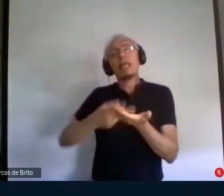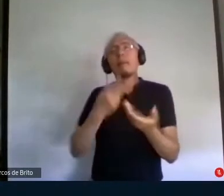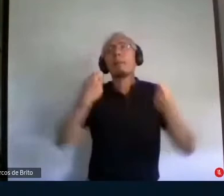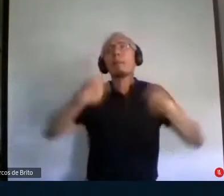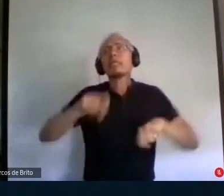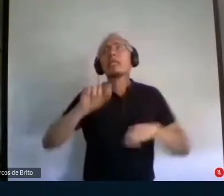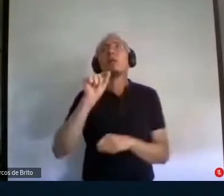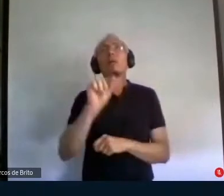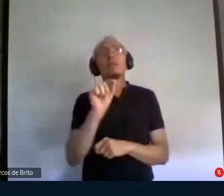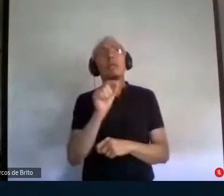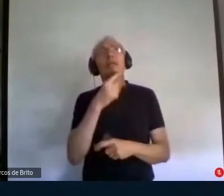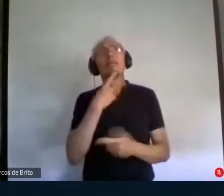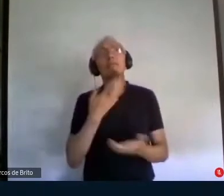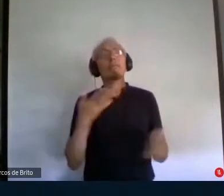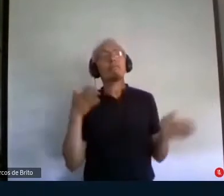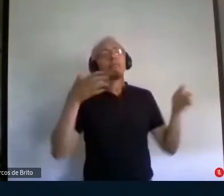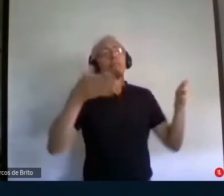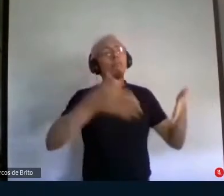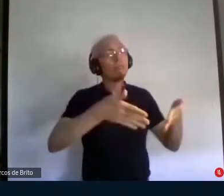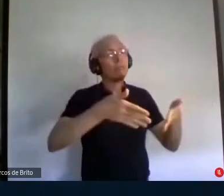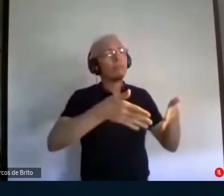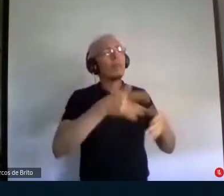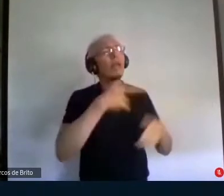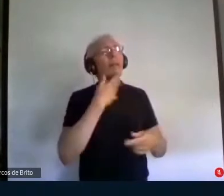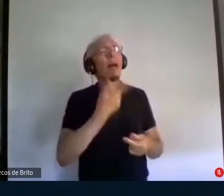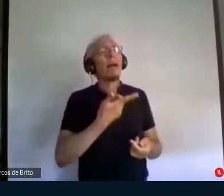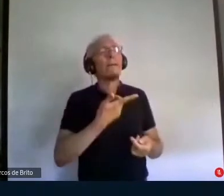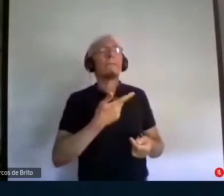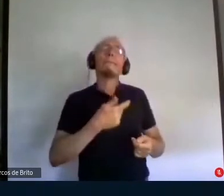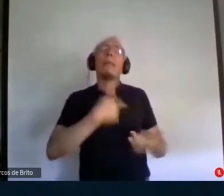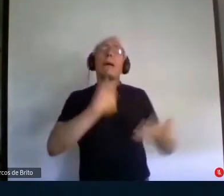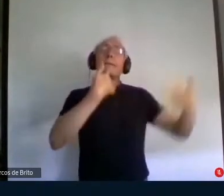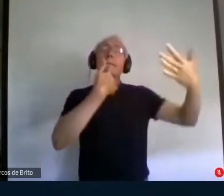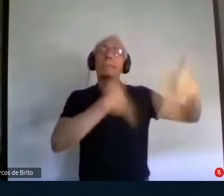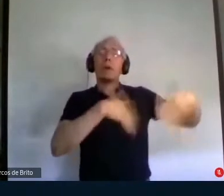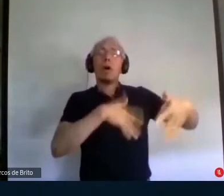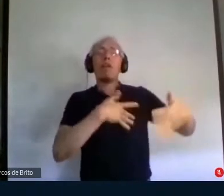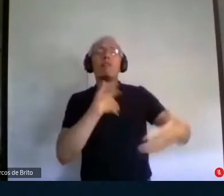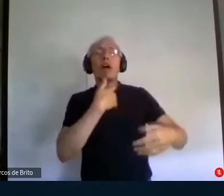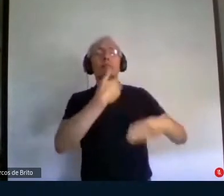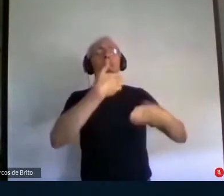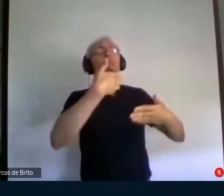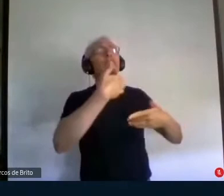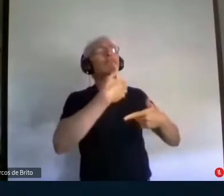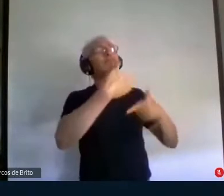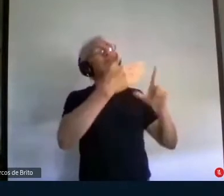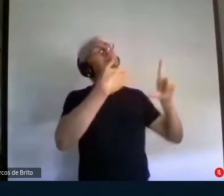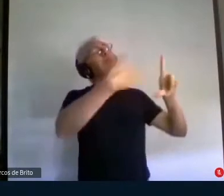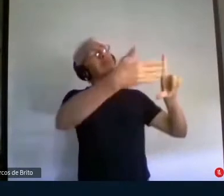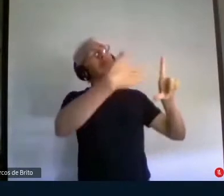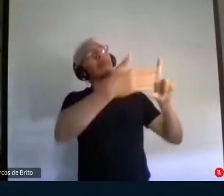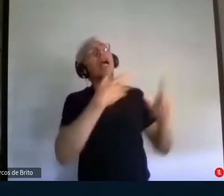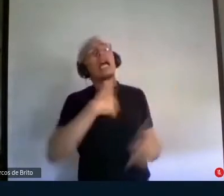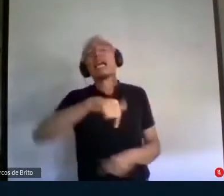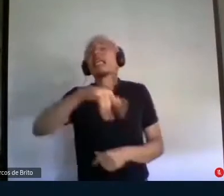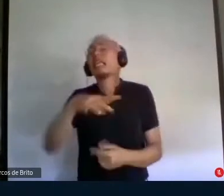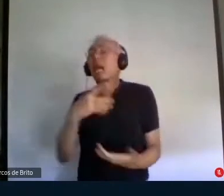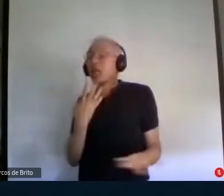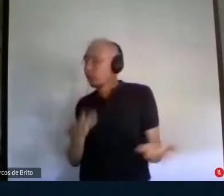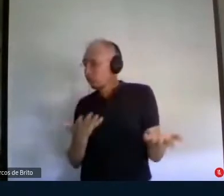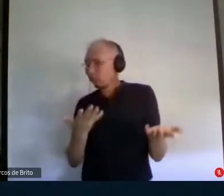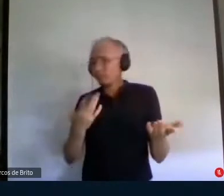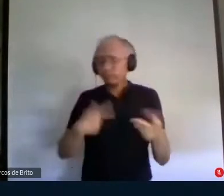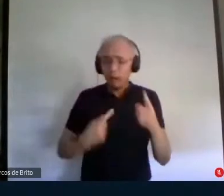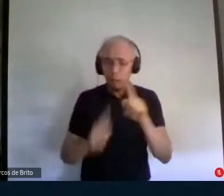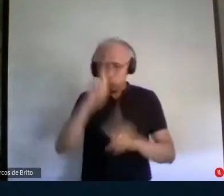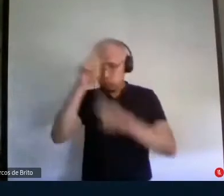necessitam para realizar as videoprovas, né, no ambiente escolar, quem é que faz essas videoprovas, né,